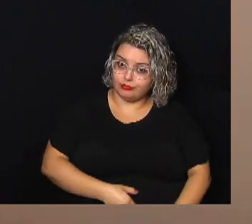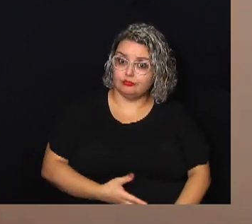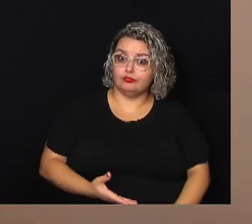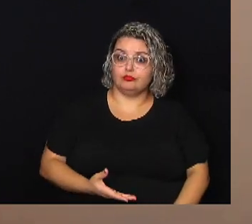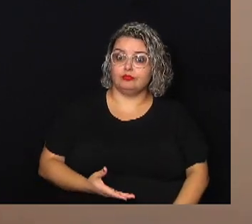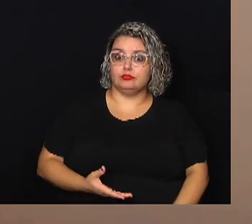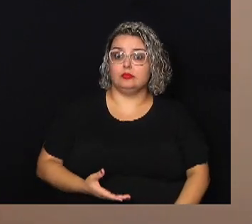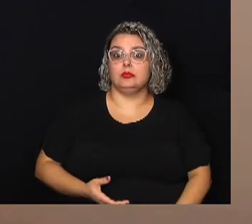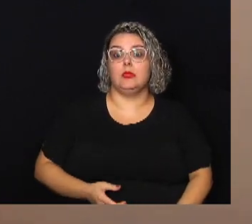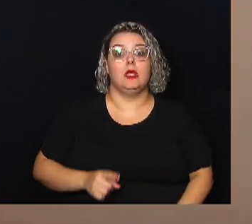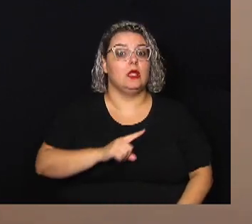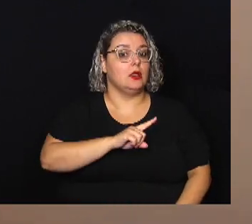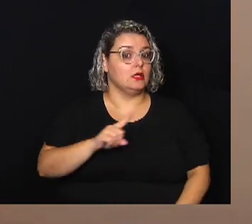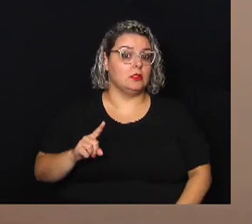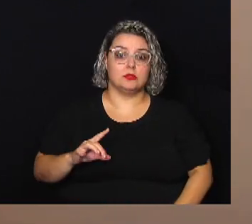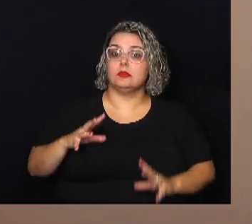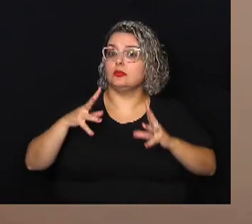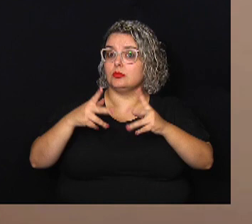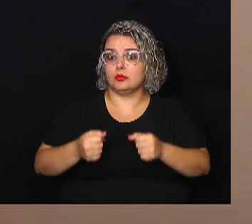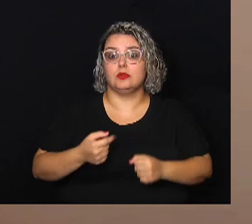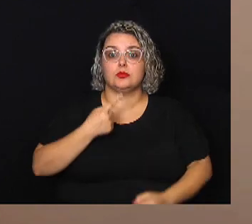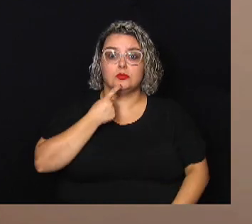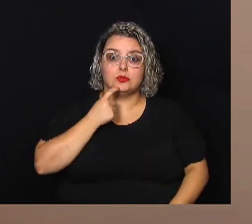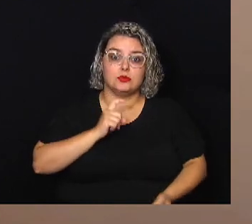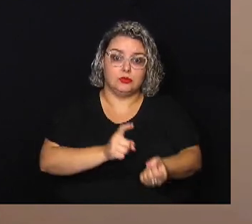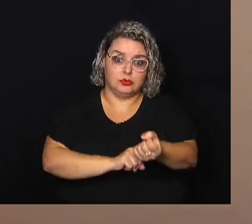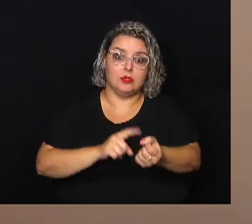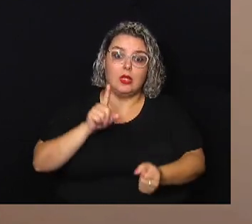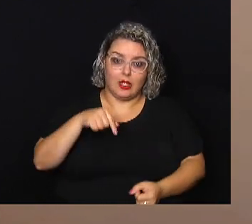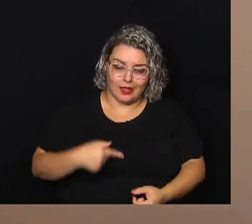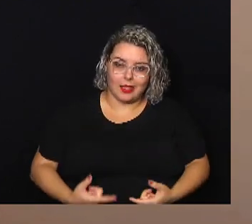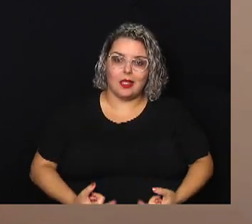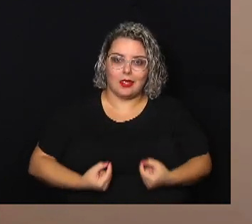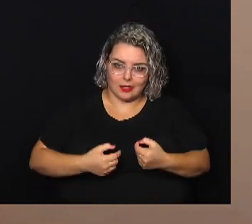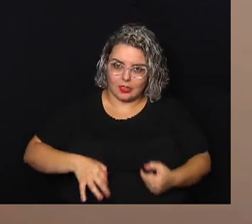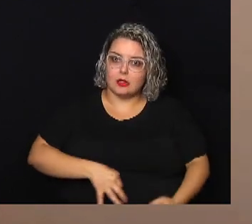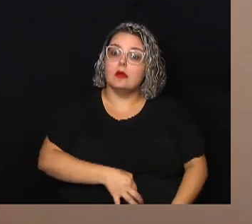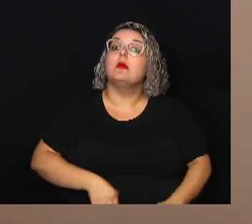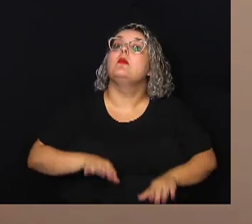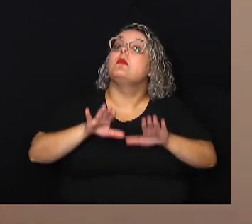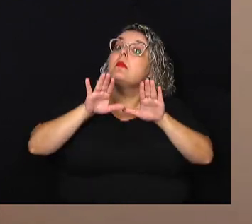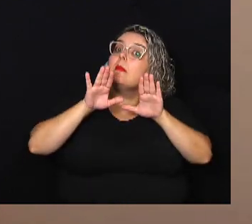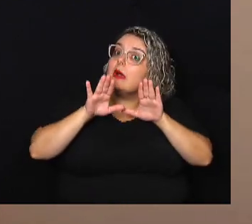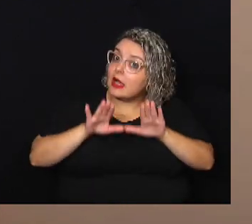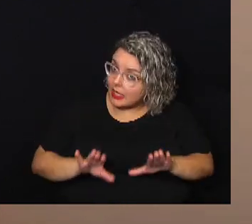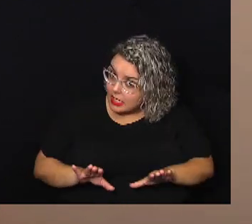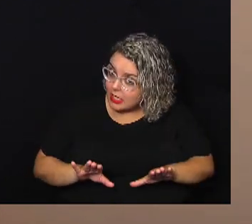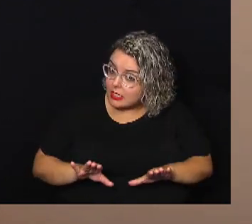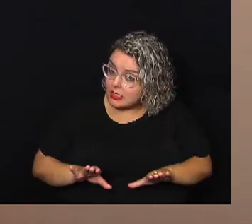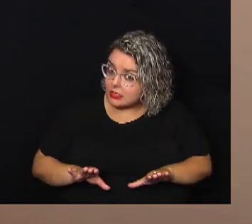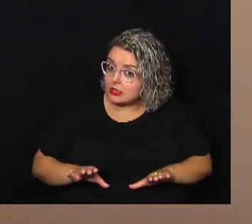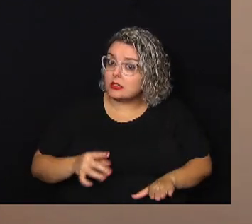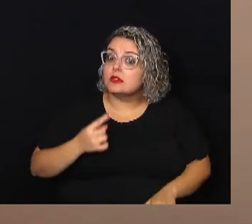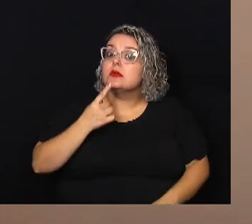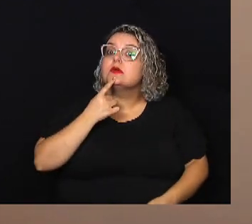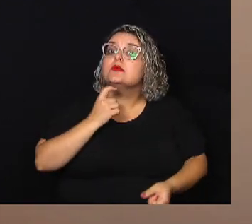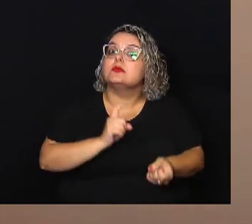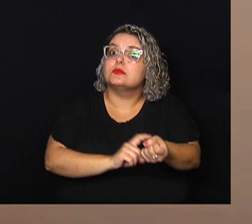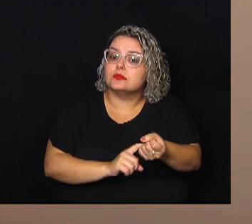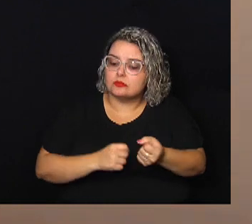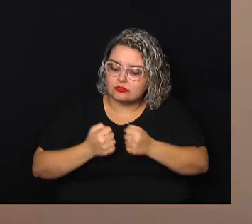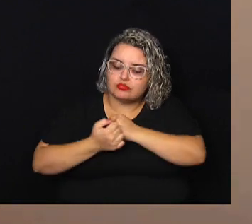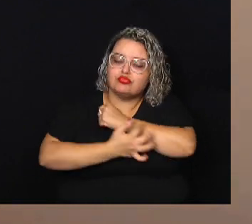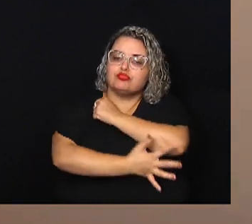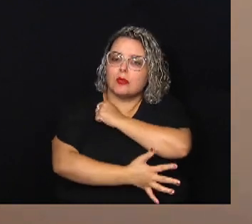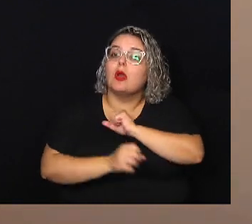Nem todo sangramento é câncer de intestino, mas um sangramento para evacuar pode ser